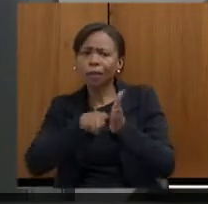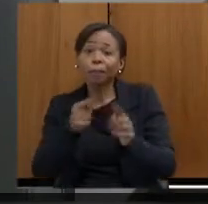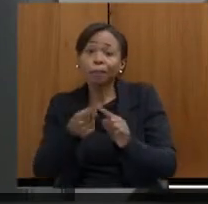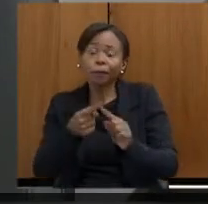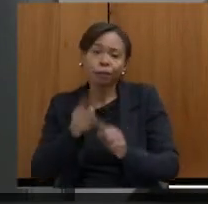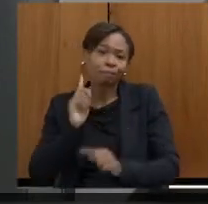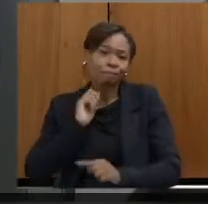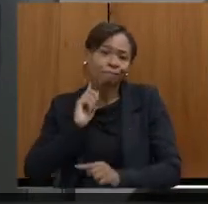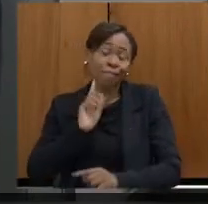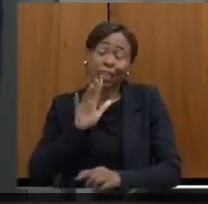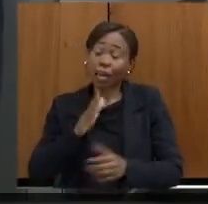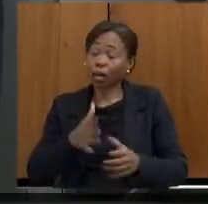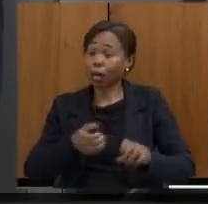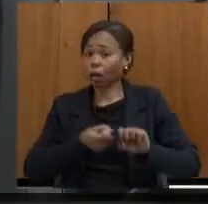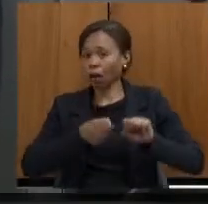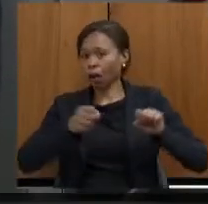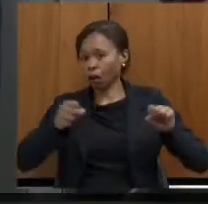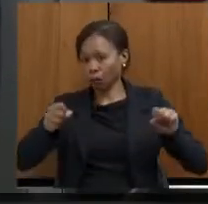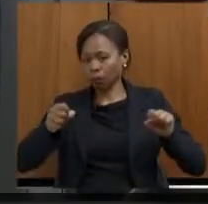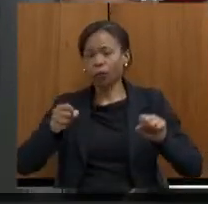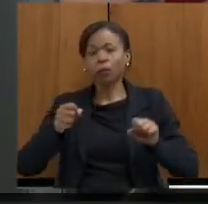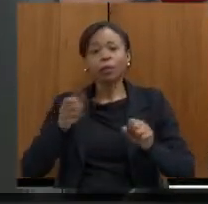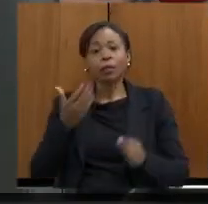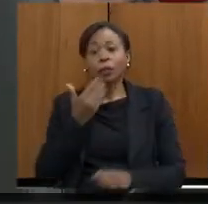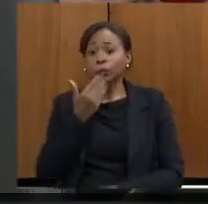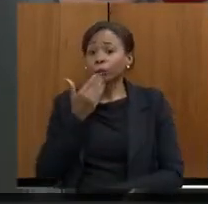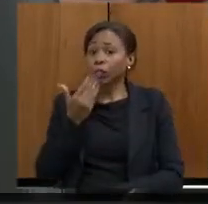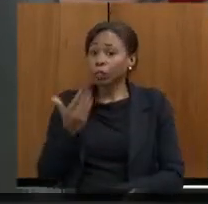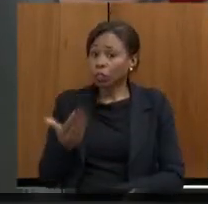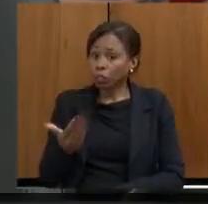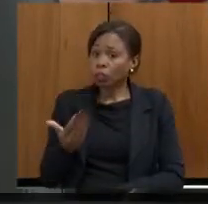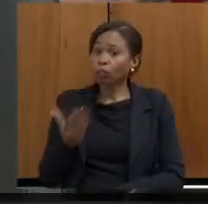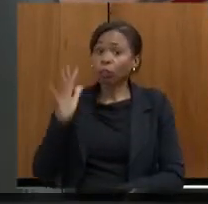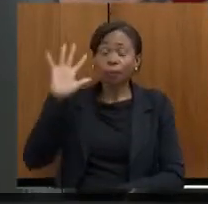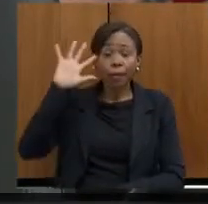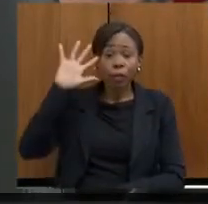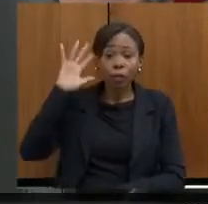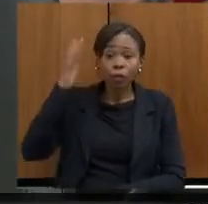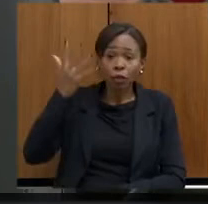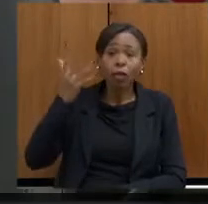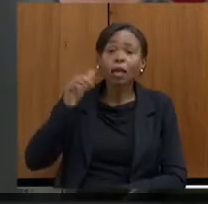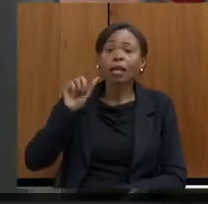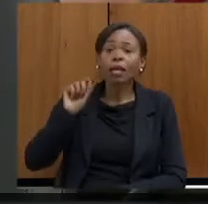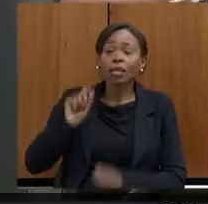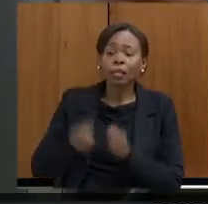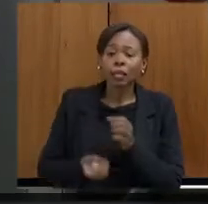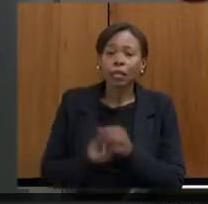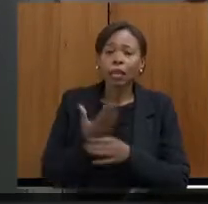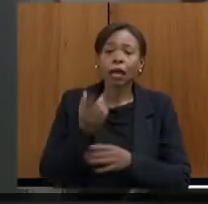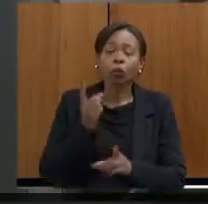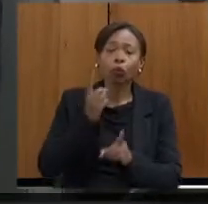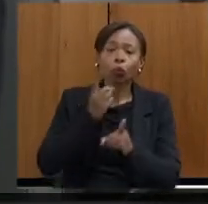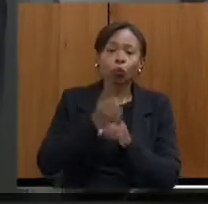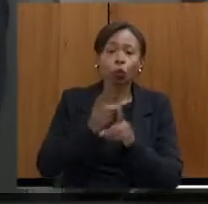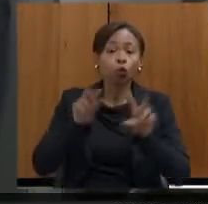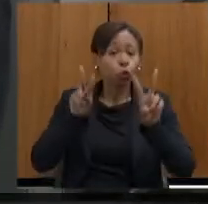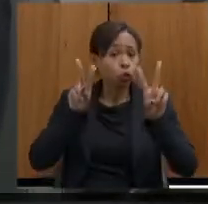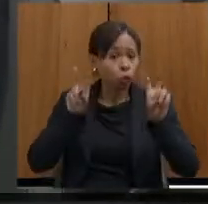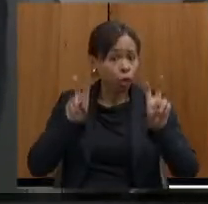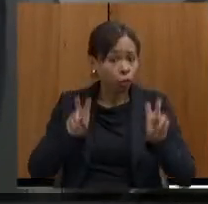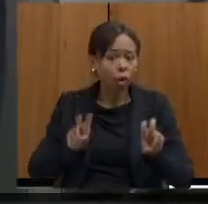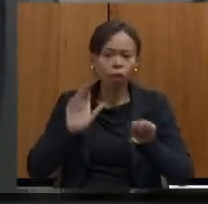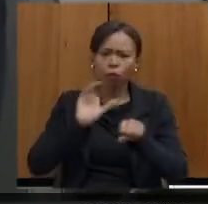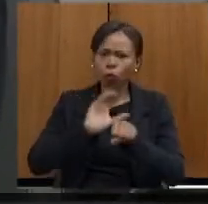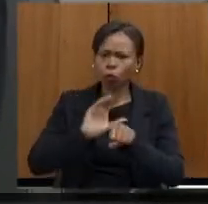grande. Solicitamos providências para que sejam realizados encontros regionais de formação e capacitação sobre essa temática, estimulando